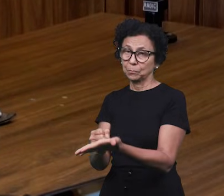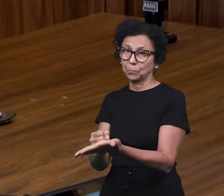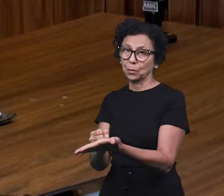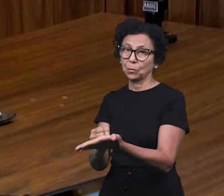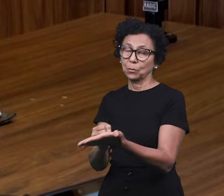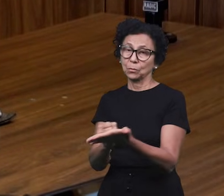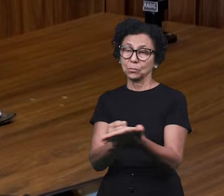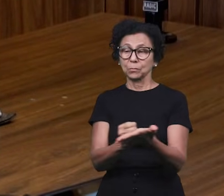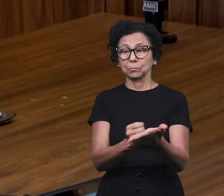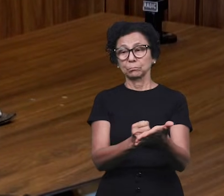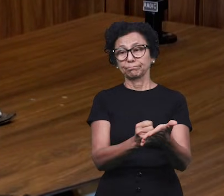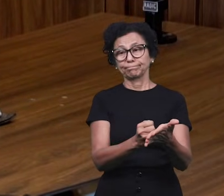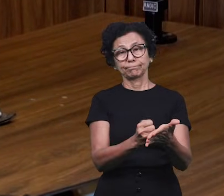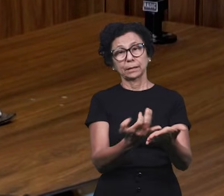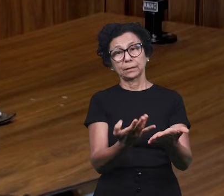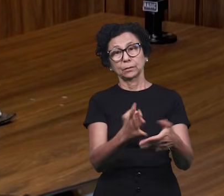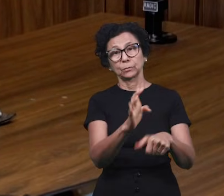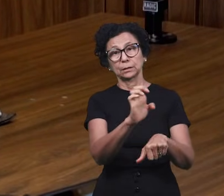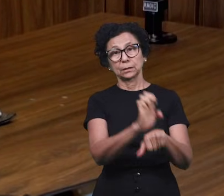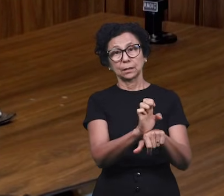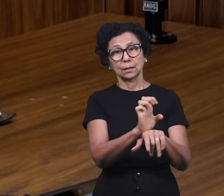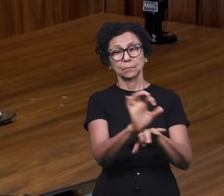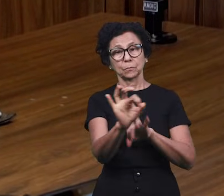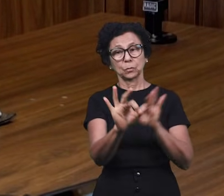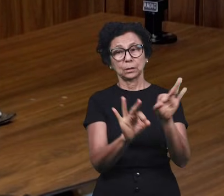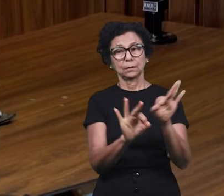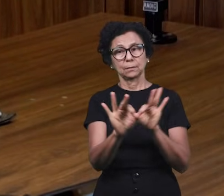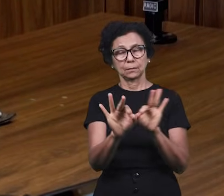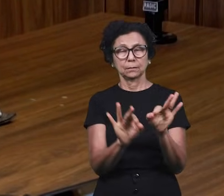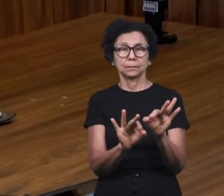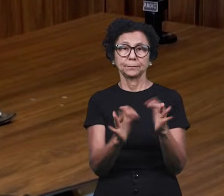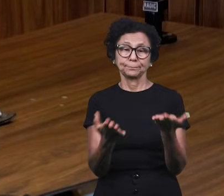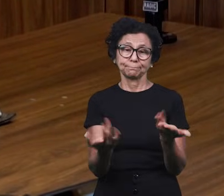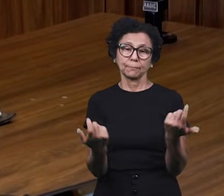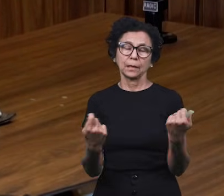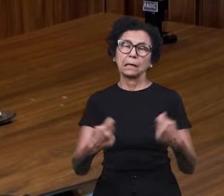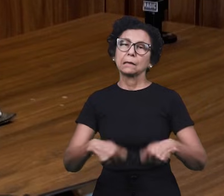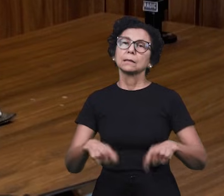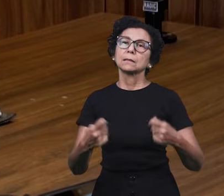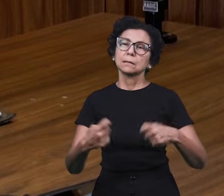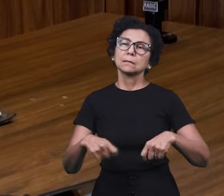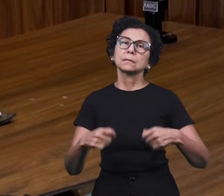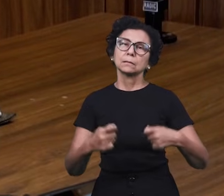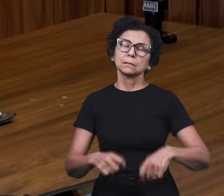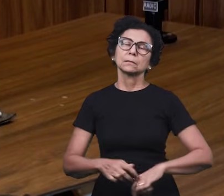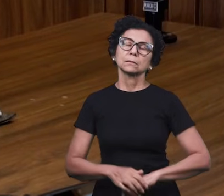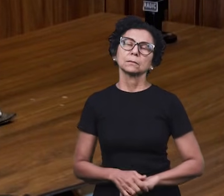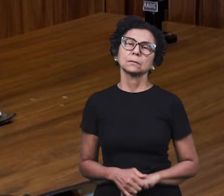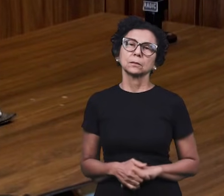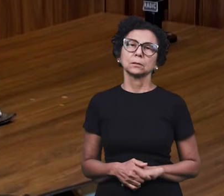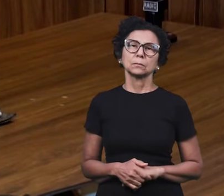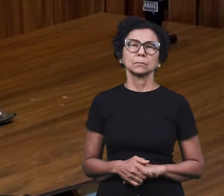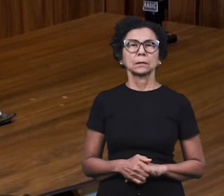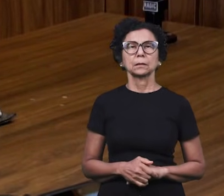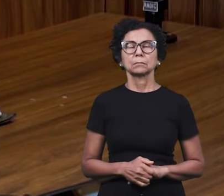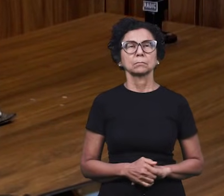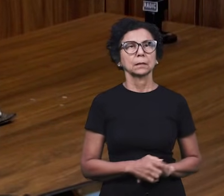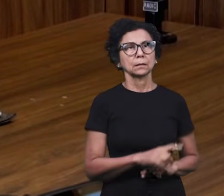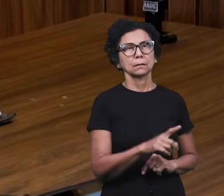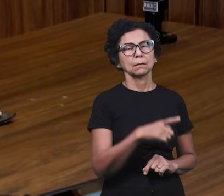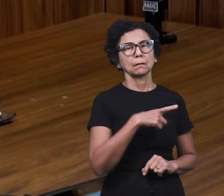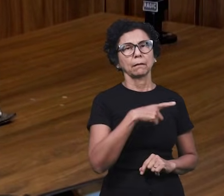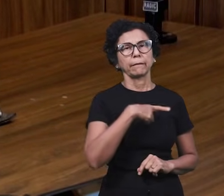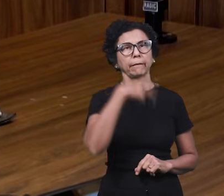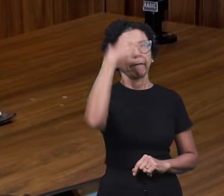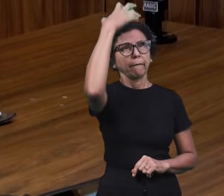como um sistema organizador. E isso era necessário para que fosse estabelecido os reinos, os